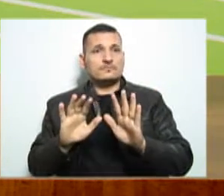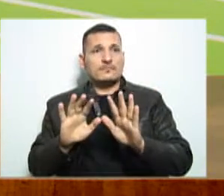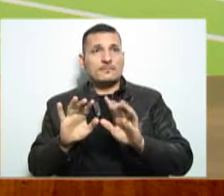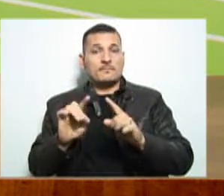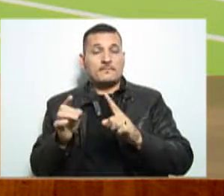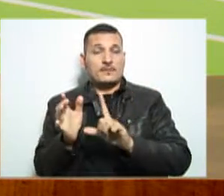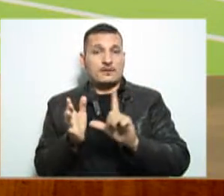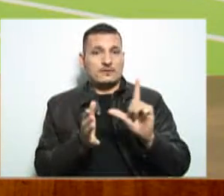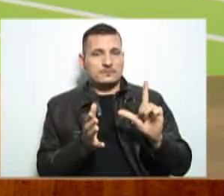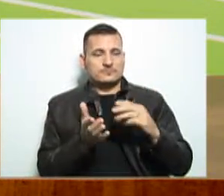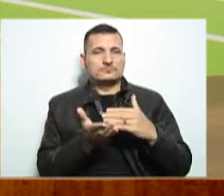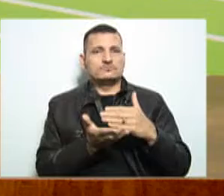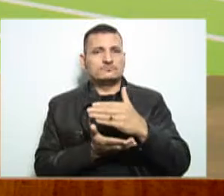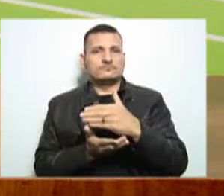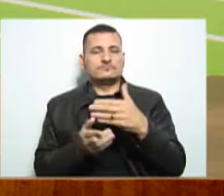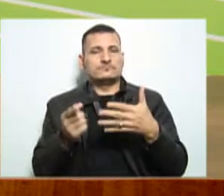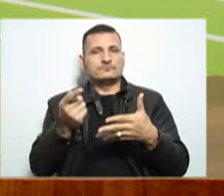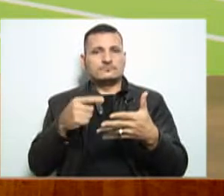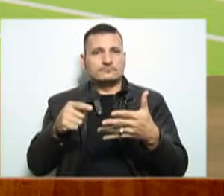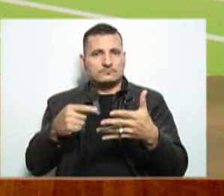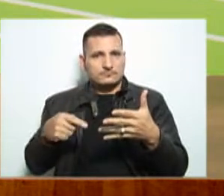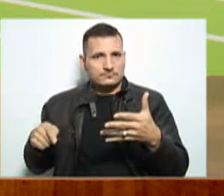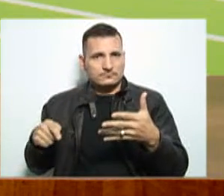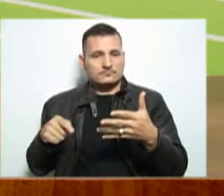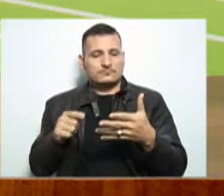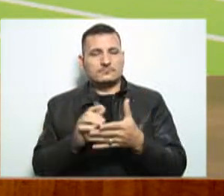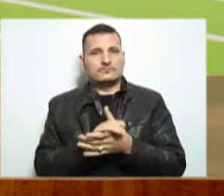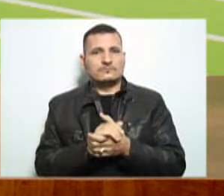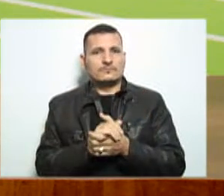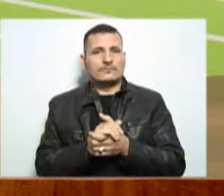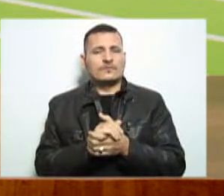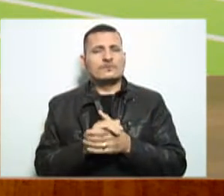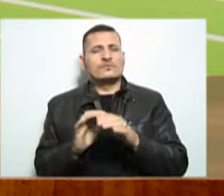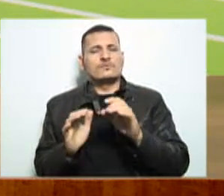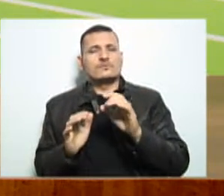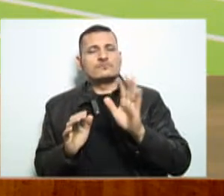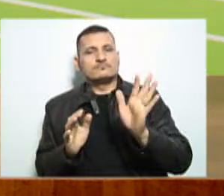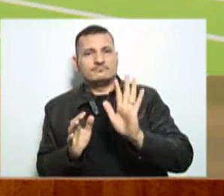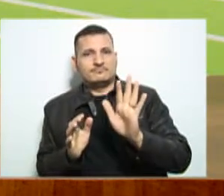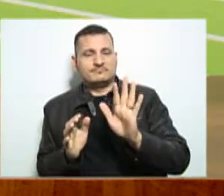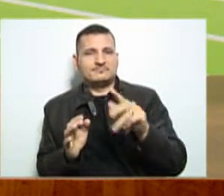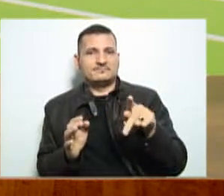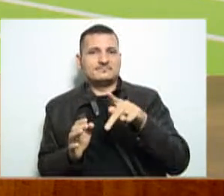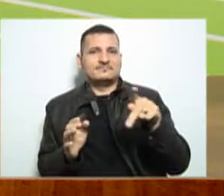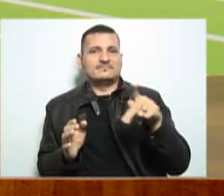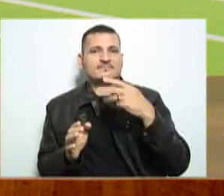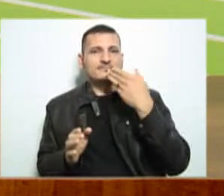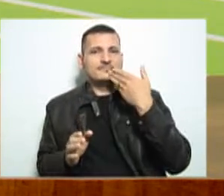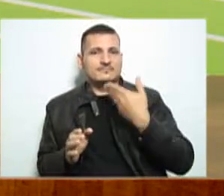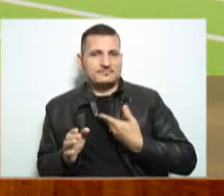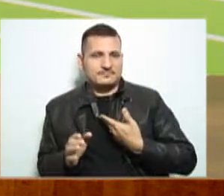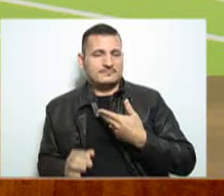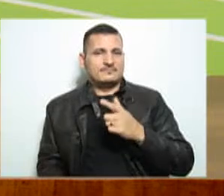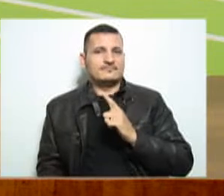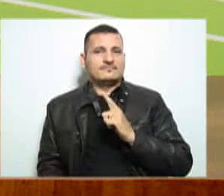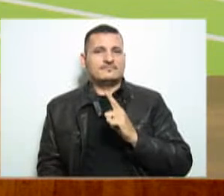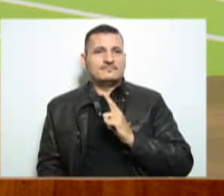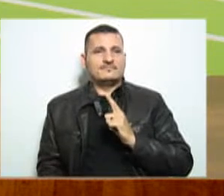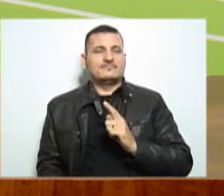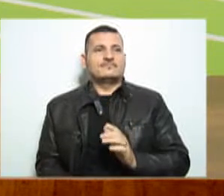de iniciarmos a correção, vamos ao alô que os professores estão pedindo aqui. Então,